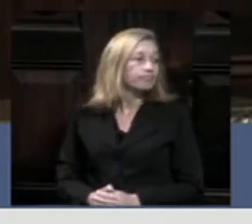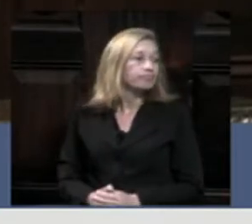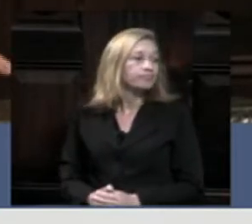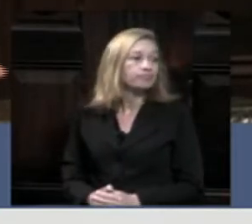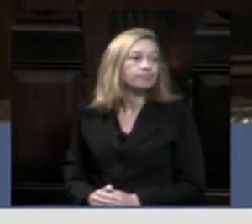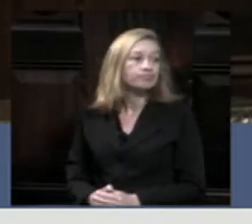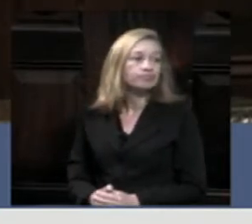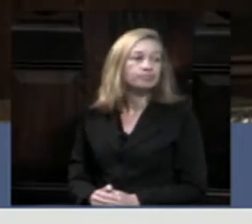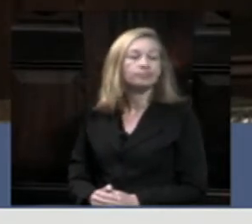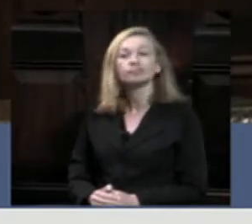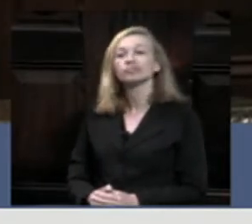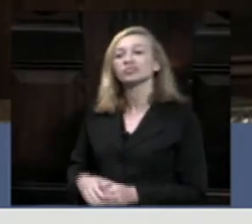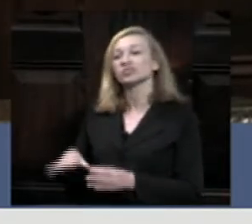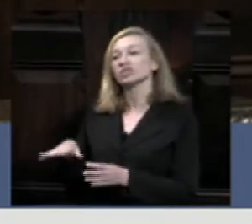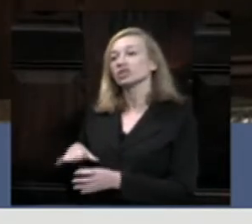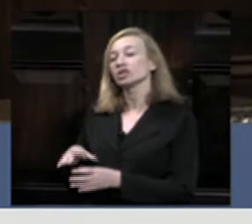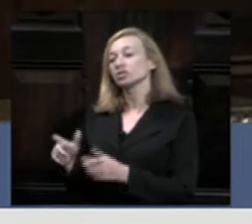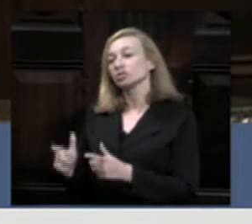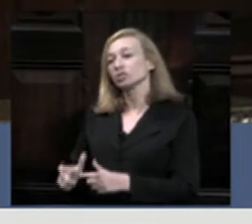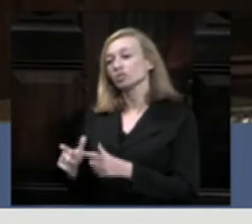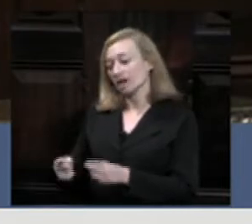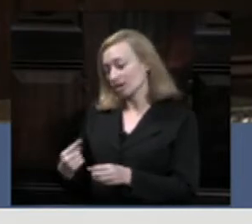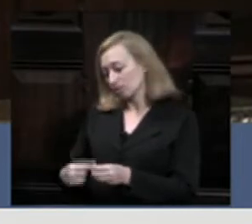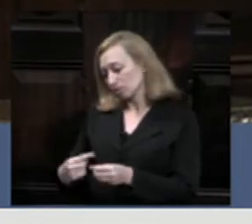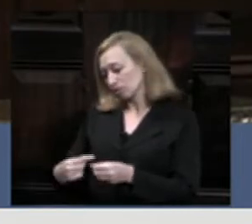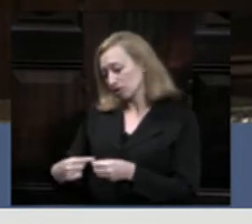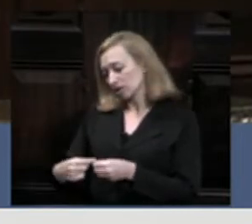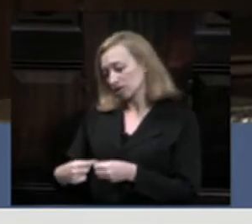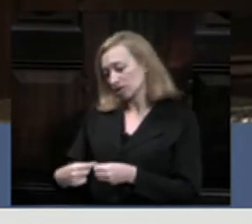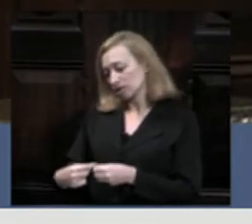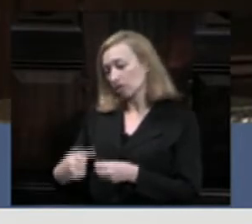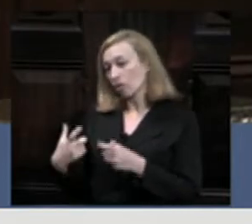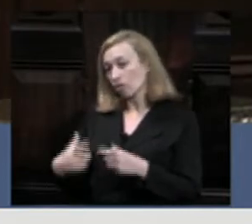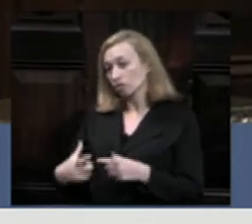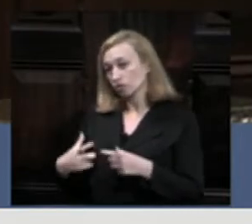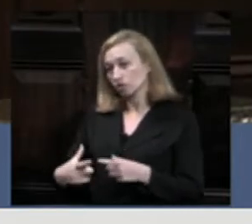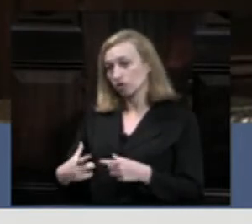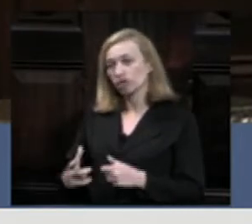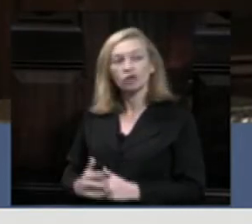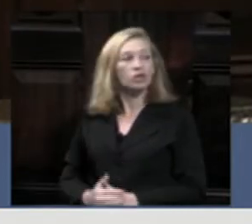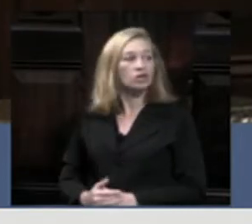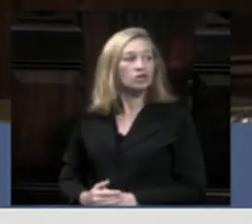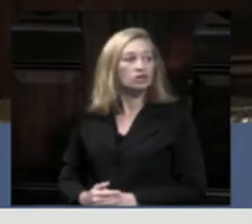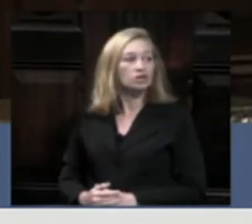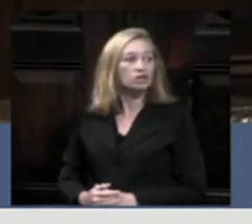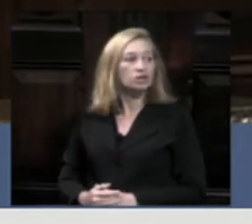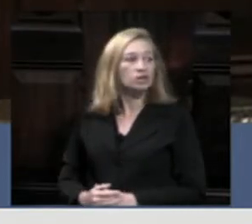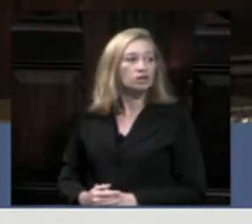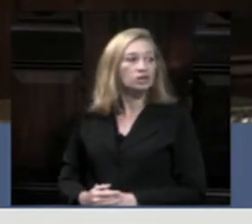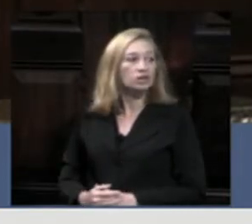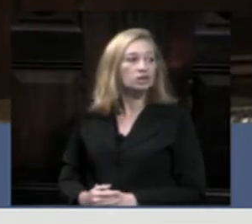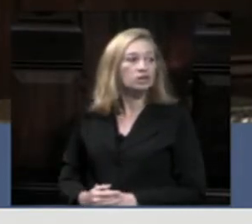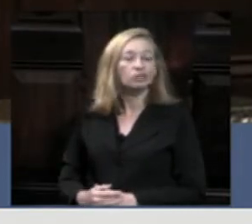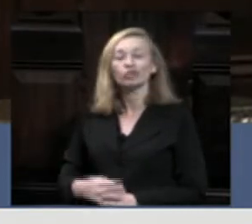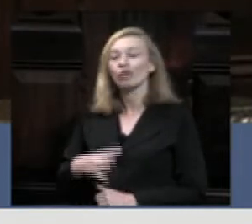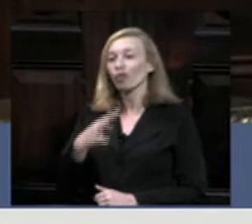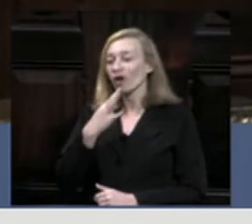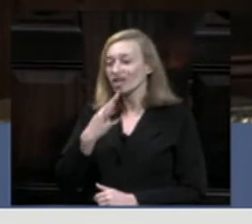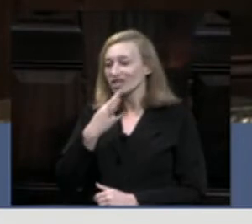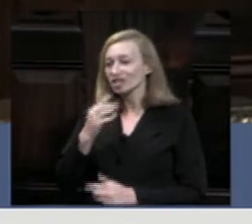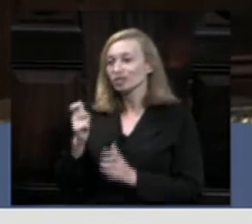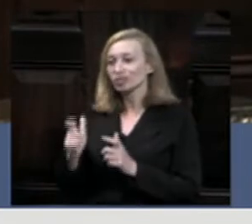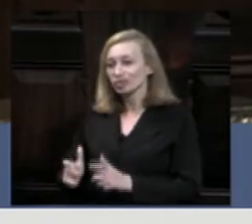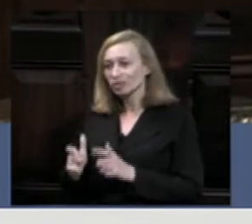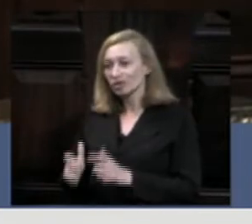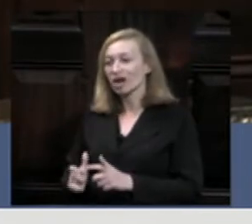numa região ou num município onde ele é tão reconhecido e